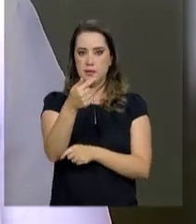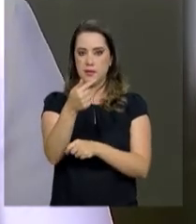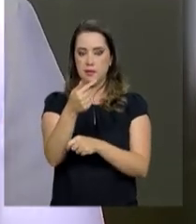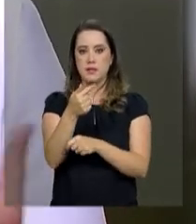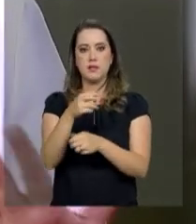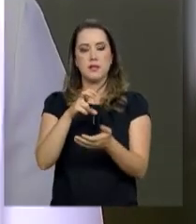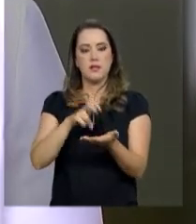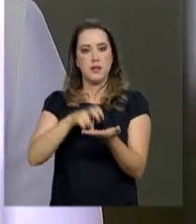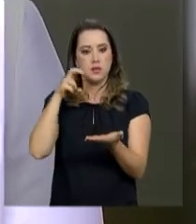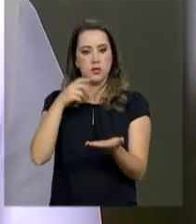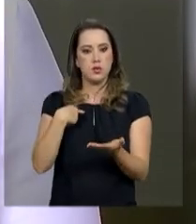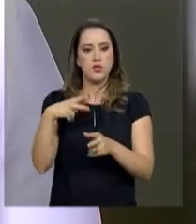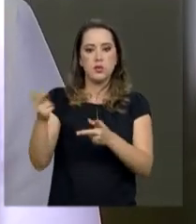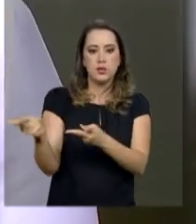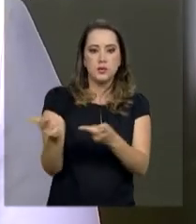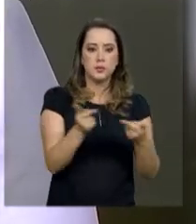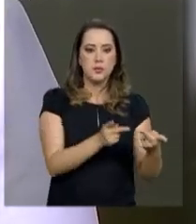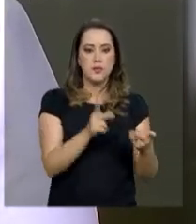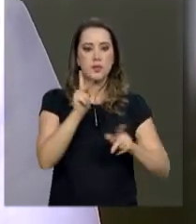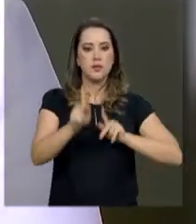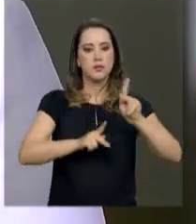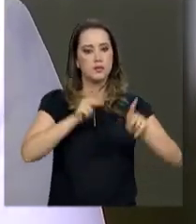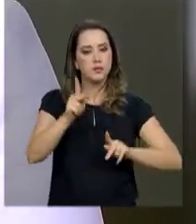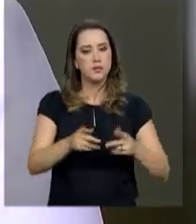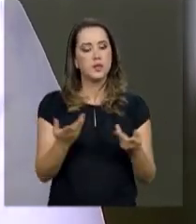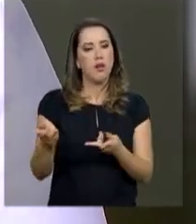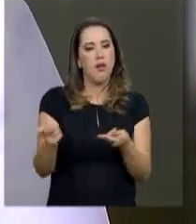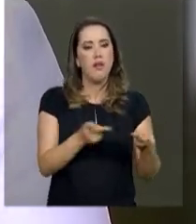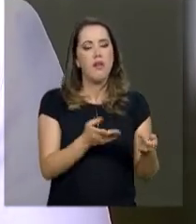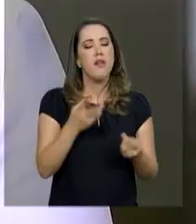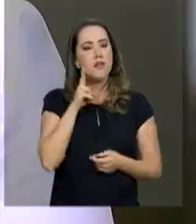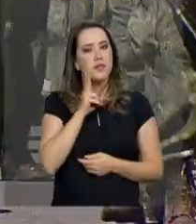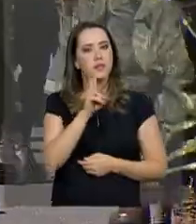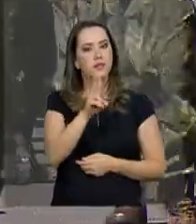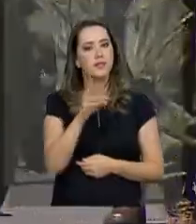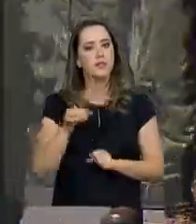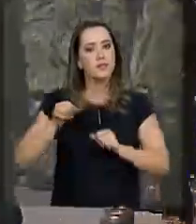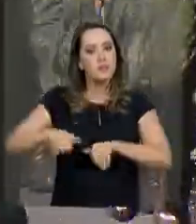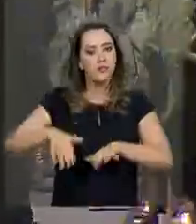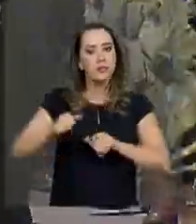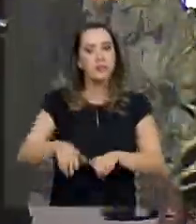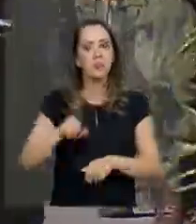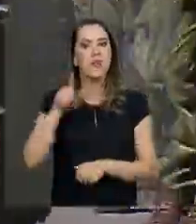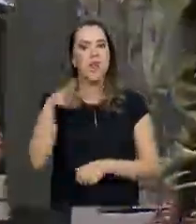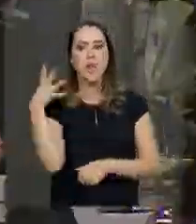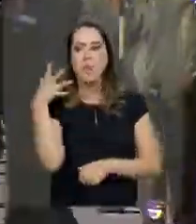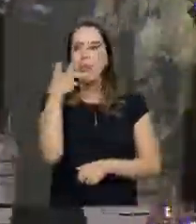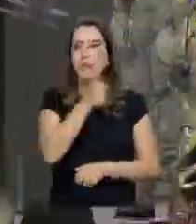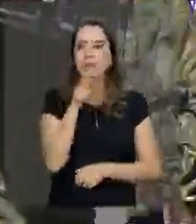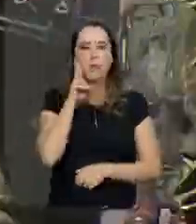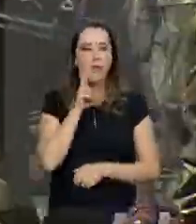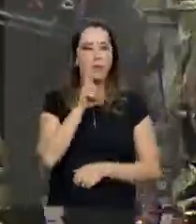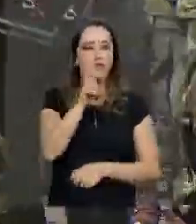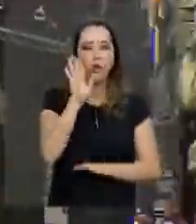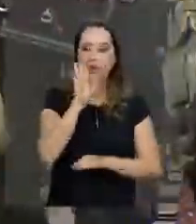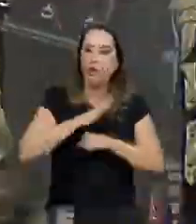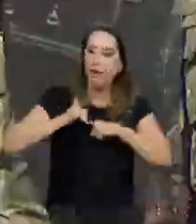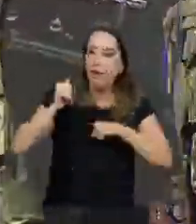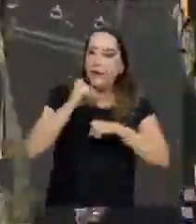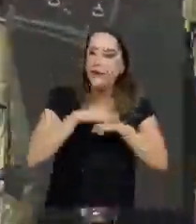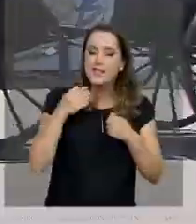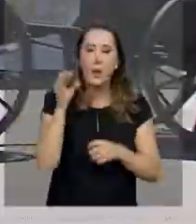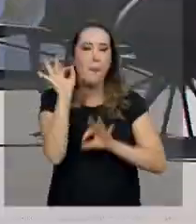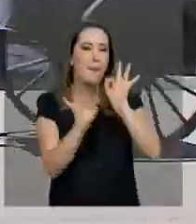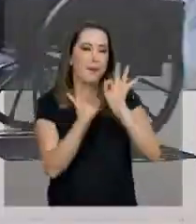convocamos que os convidamos na verdade a população haver compareceu ao desfile é um desfile muito bonito ver com muito carinho por todos que